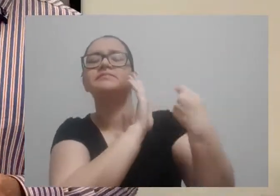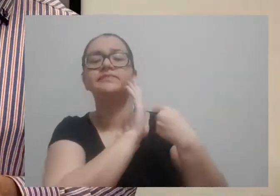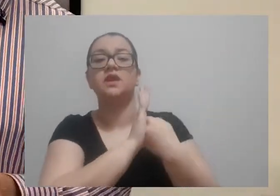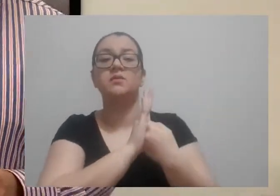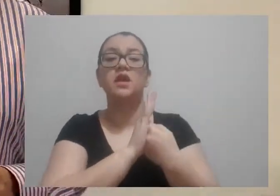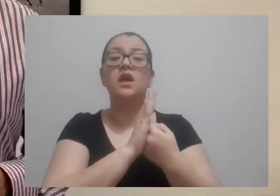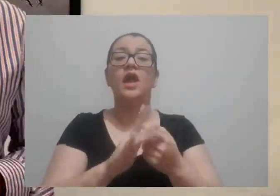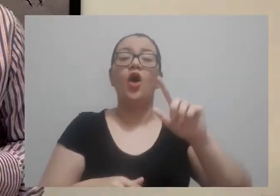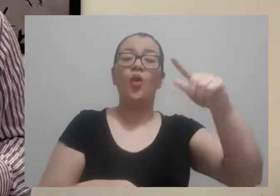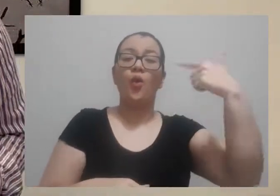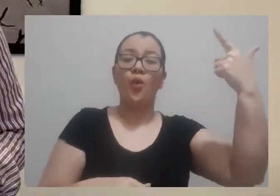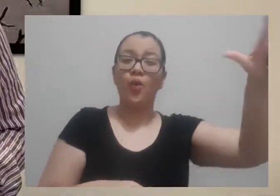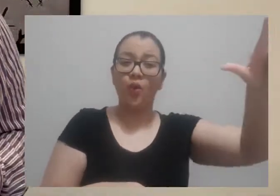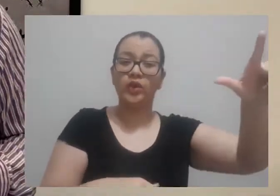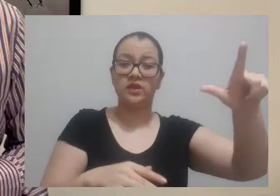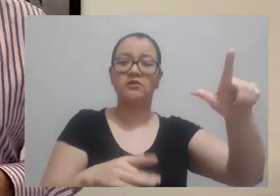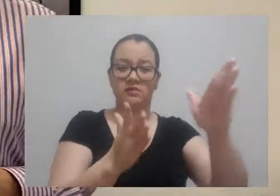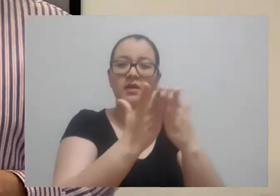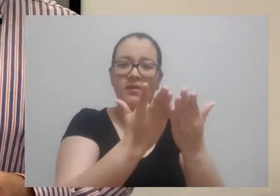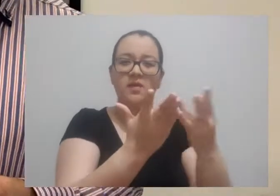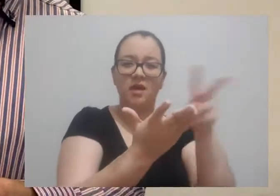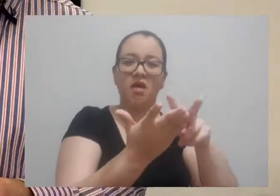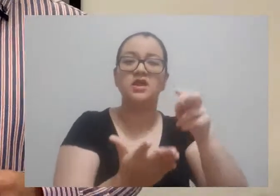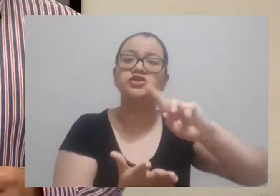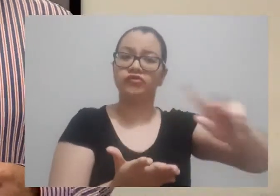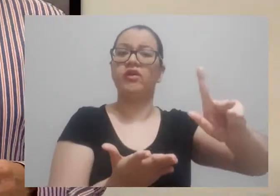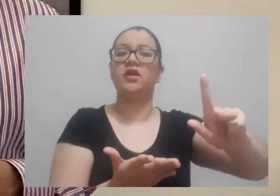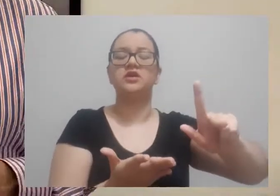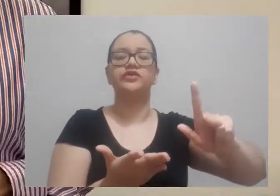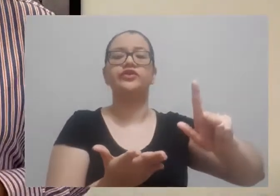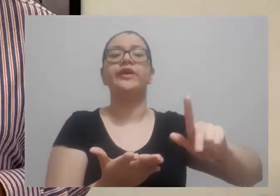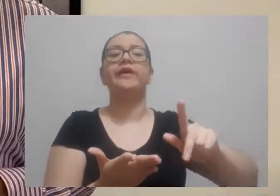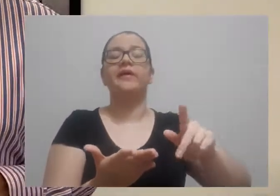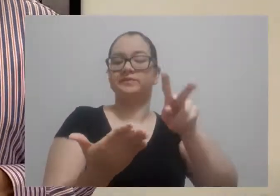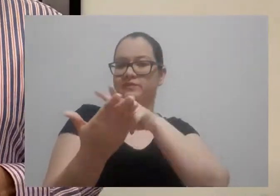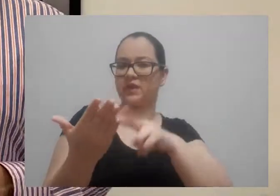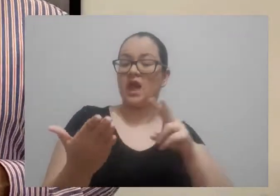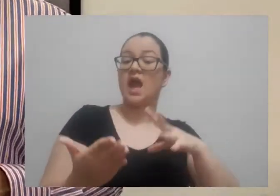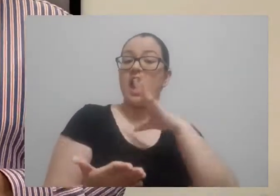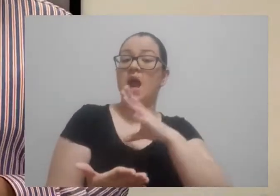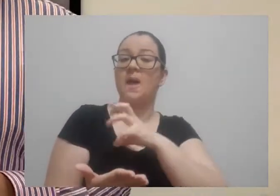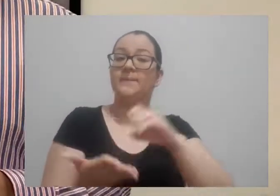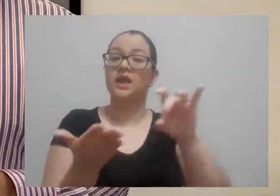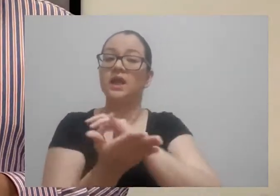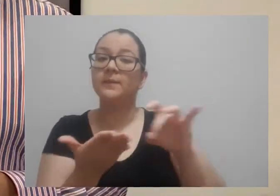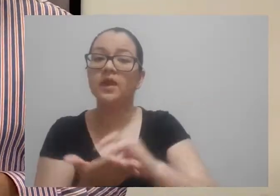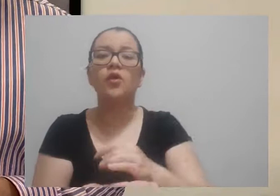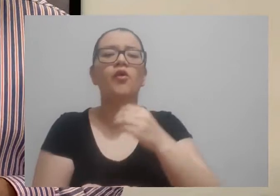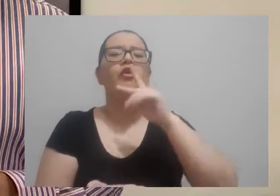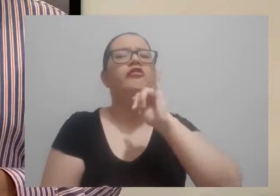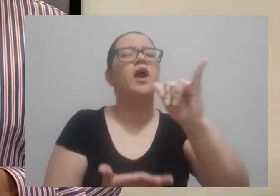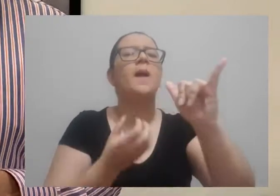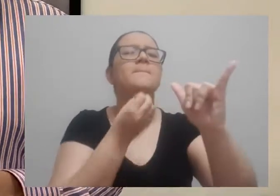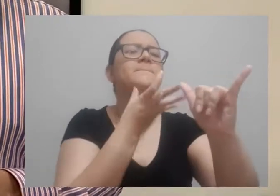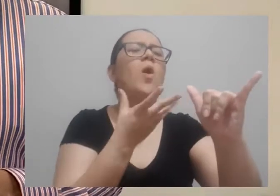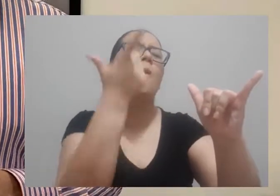versículo 44. Amai os vossos inimigos, bendizei os que vos maldizem, fazei o bem aos que vos odeiam